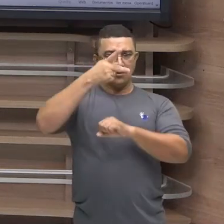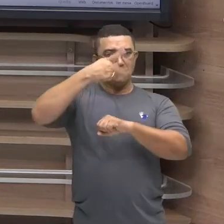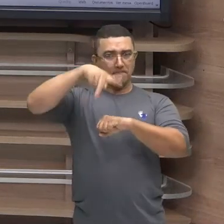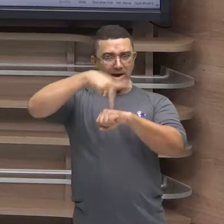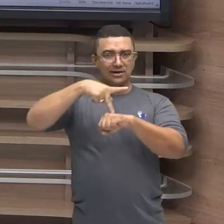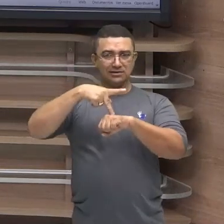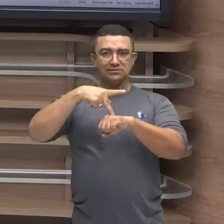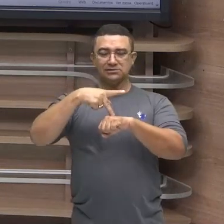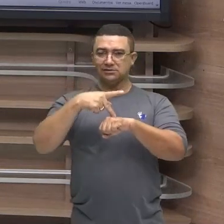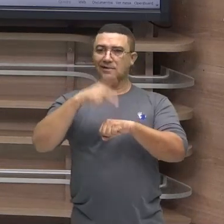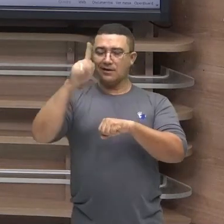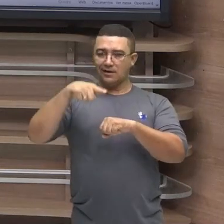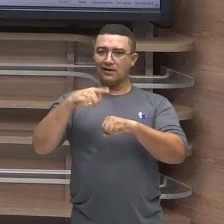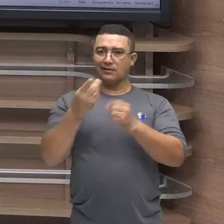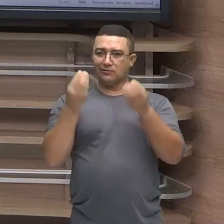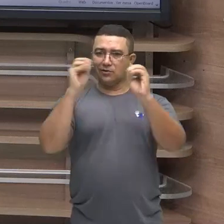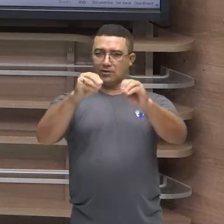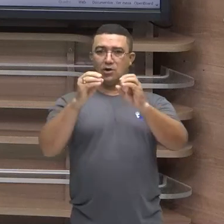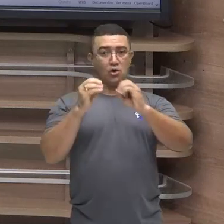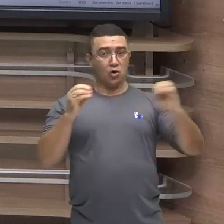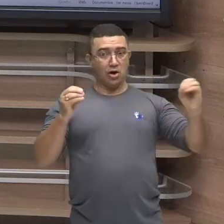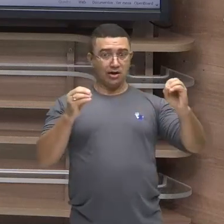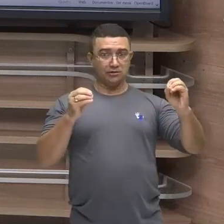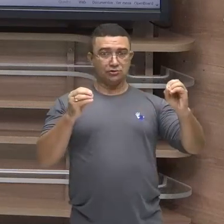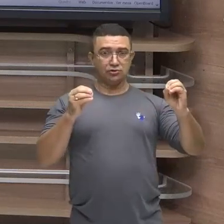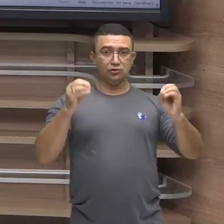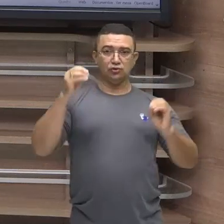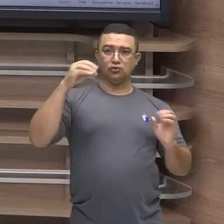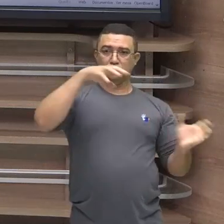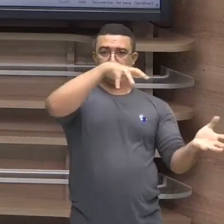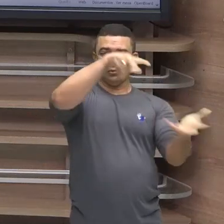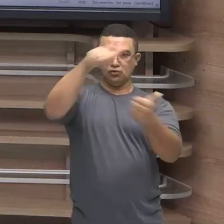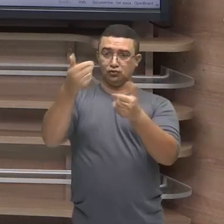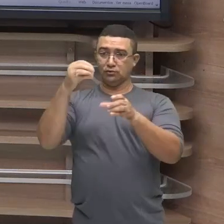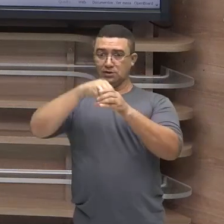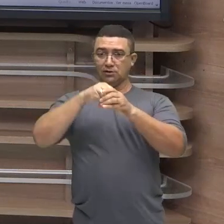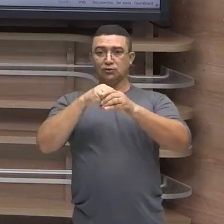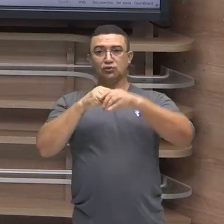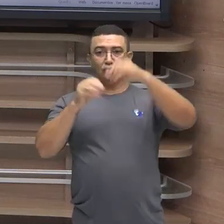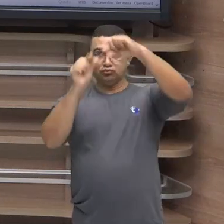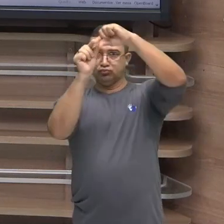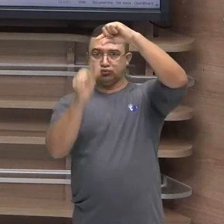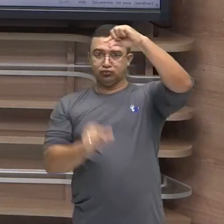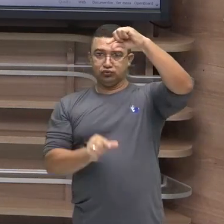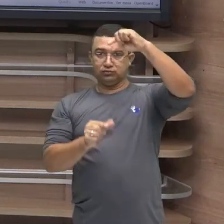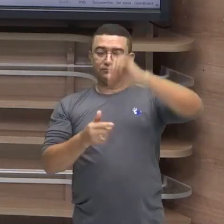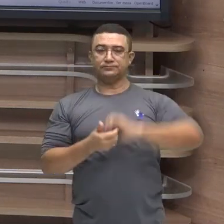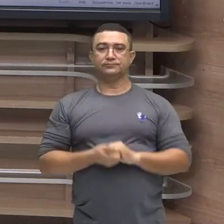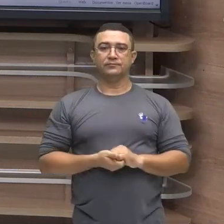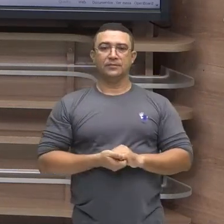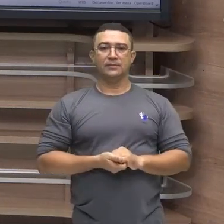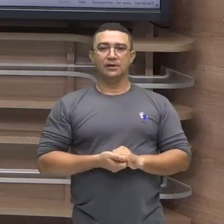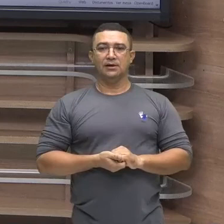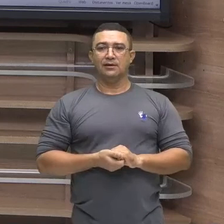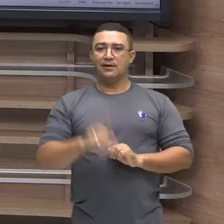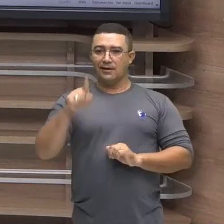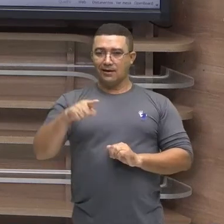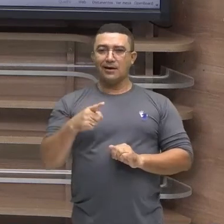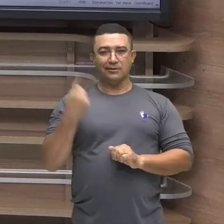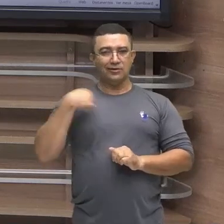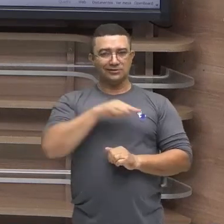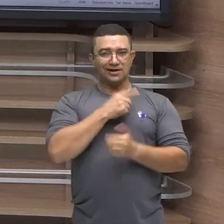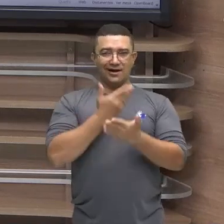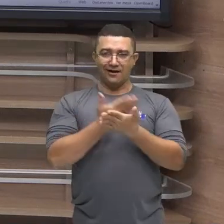no hemisfério oeste, tá bom? Com relação ao meridiano de Greenwich. Então essa foi a nossa aula, agradeço